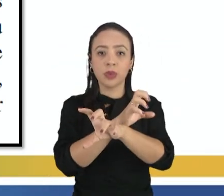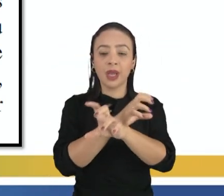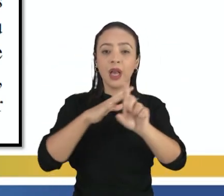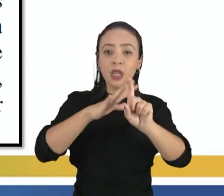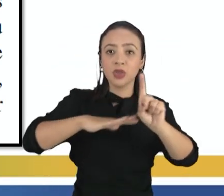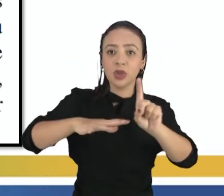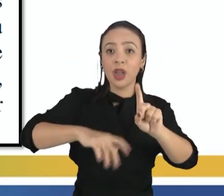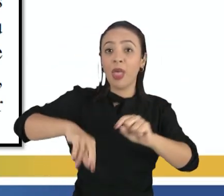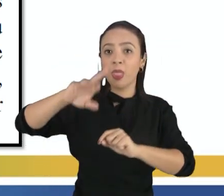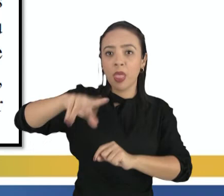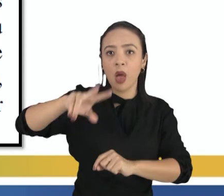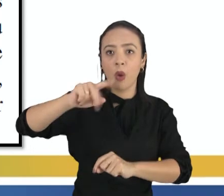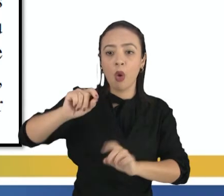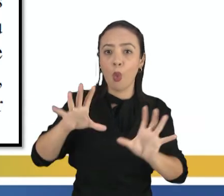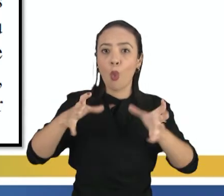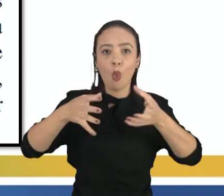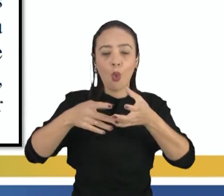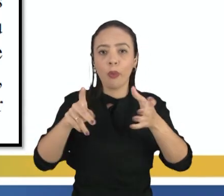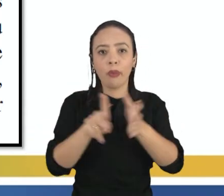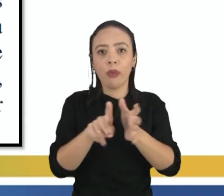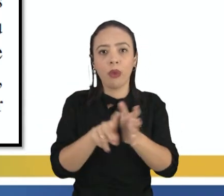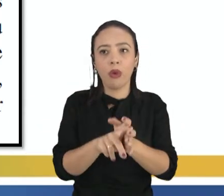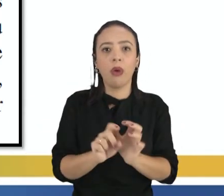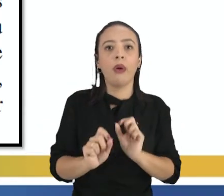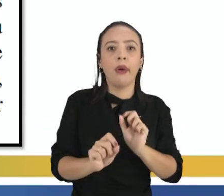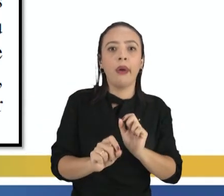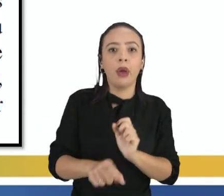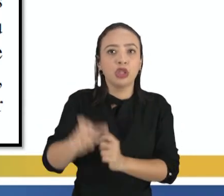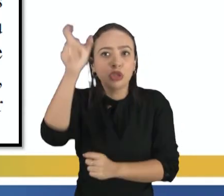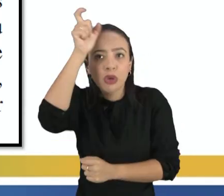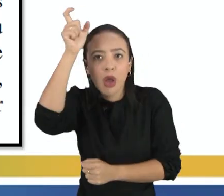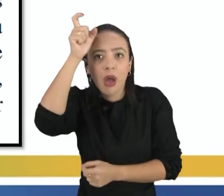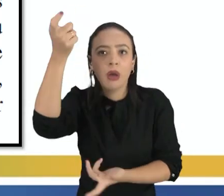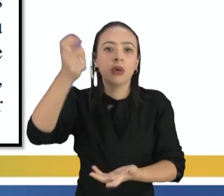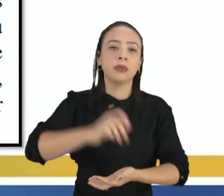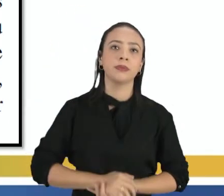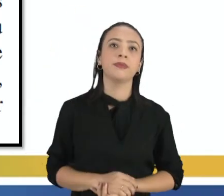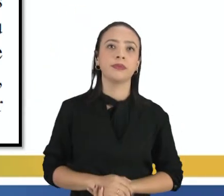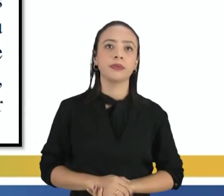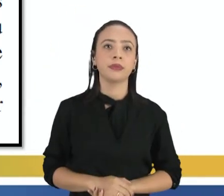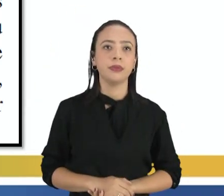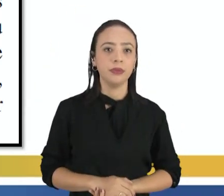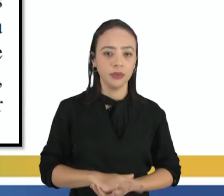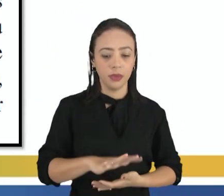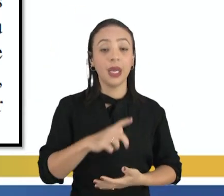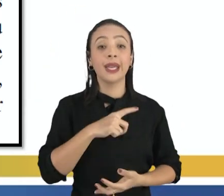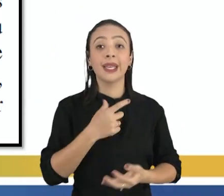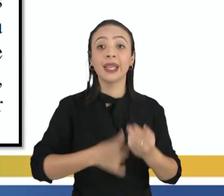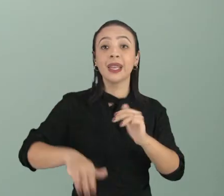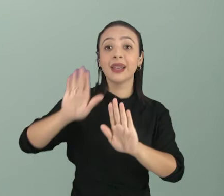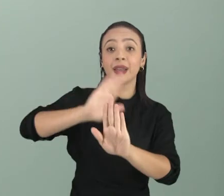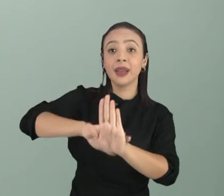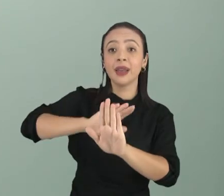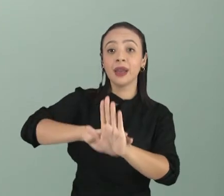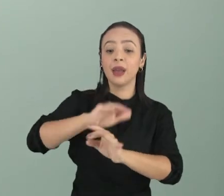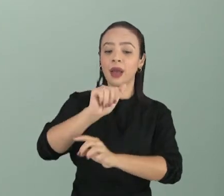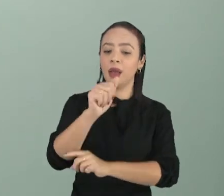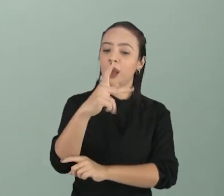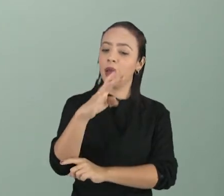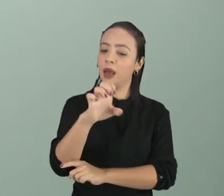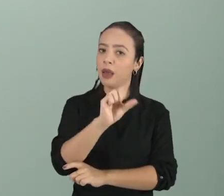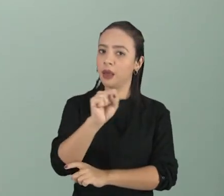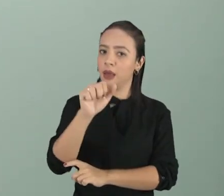não é uma sinistra irmandade satânica. Então, apesar de, temos uma outra voz aí implícita, porque esse apesar